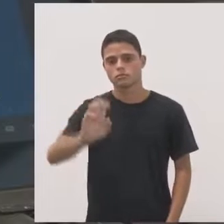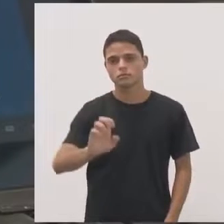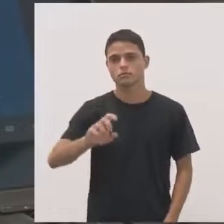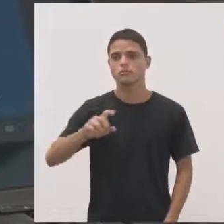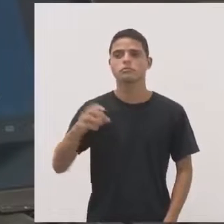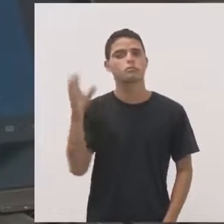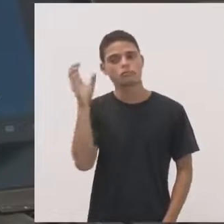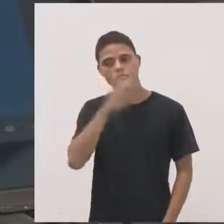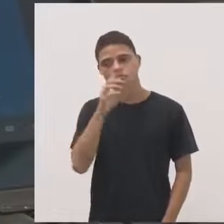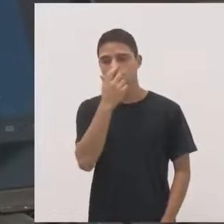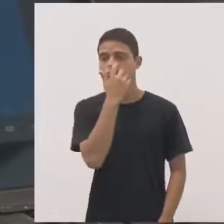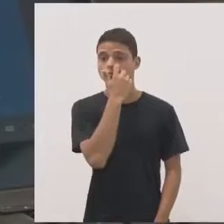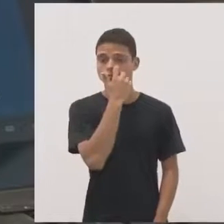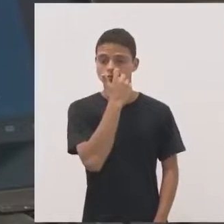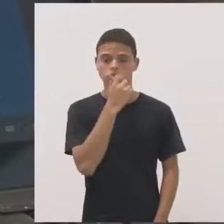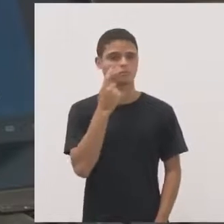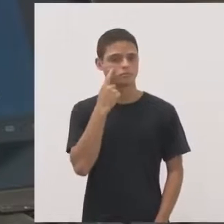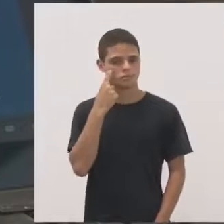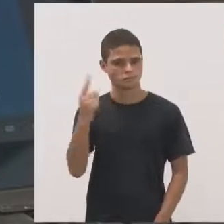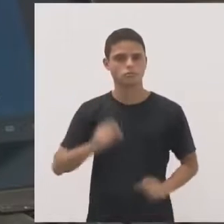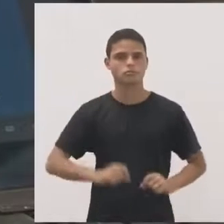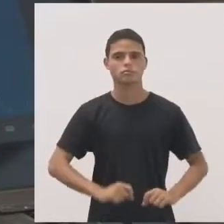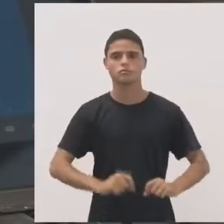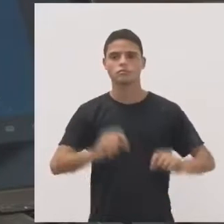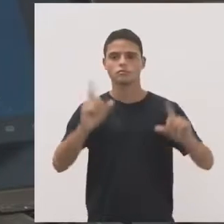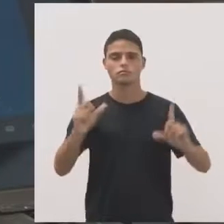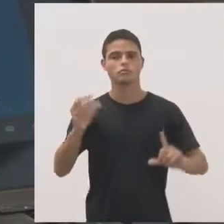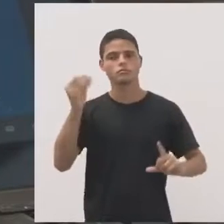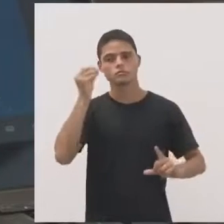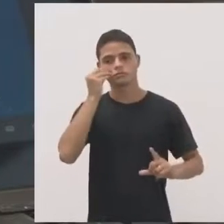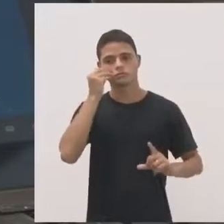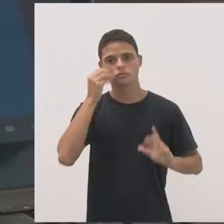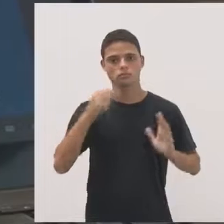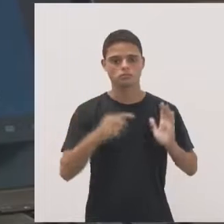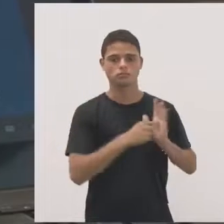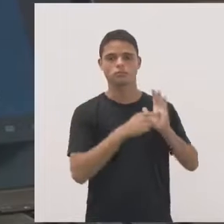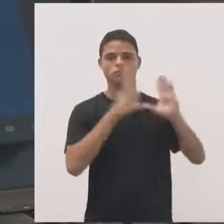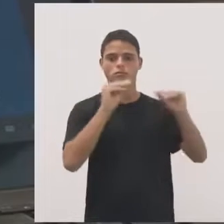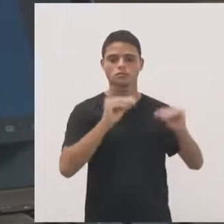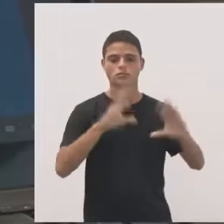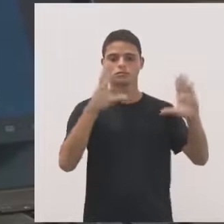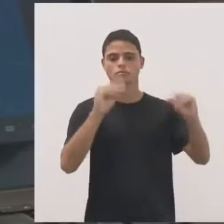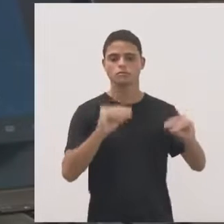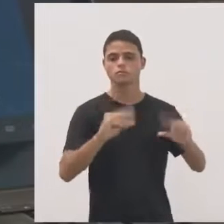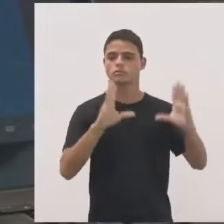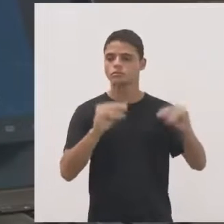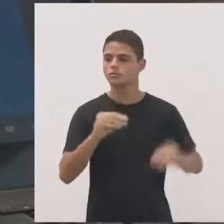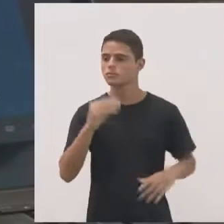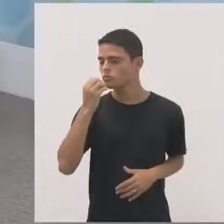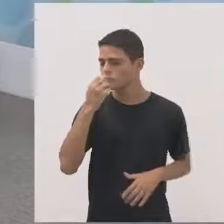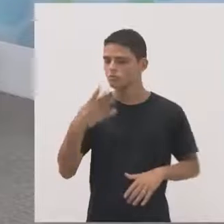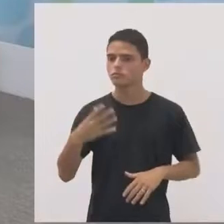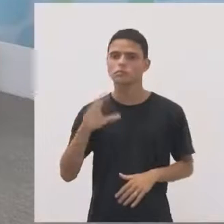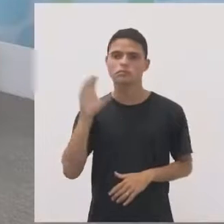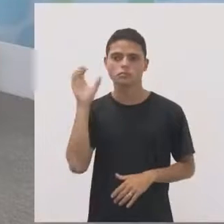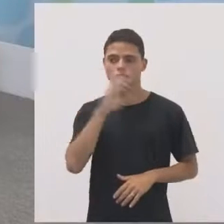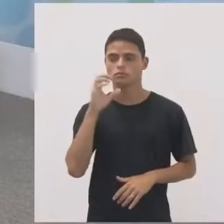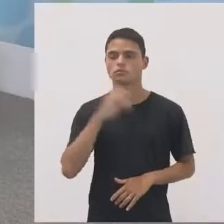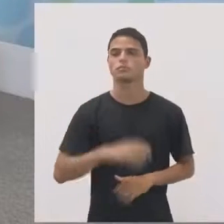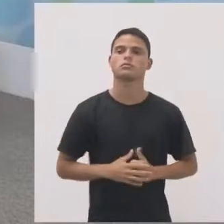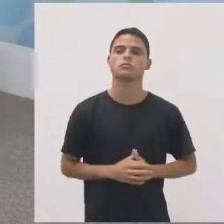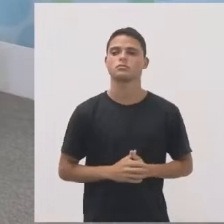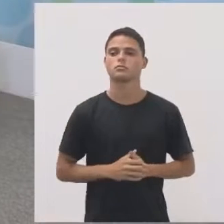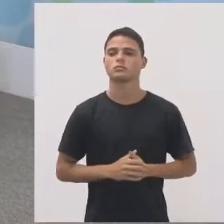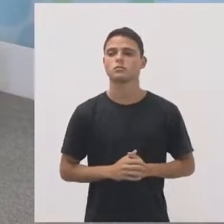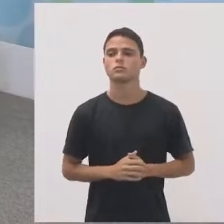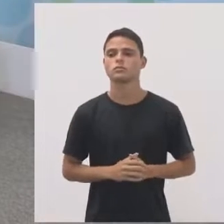muito rápido, então vocês vão ver na hora de ligar, a gente até pode fazer um teste de ligar e desligar, vai ser em poucos segundos que ele inicia o Windows, então a gente